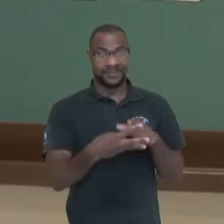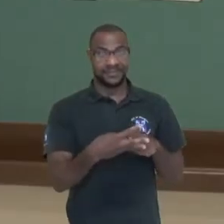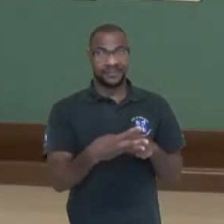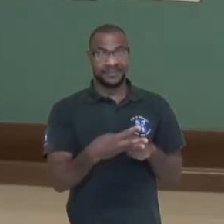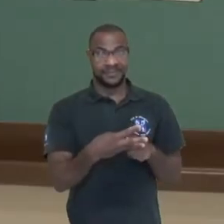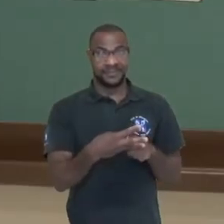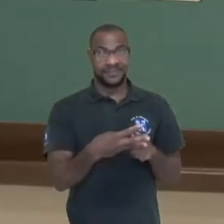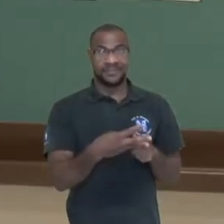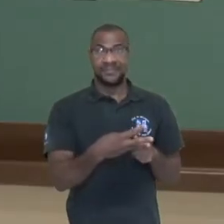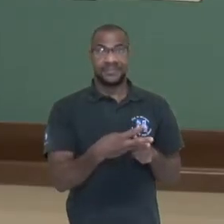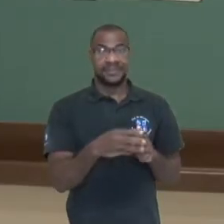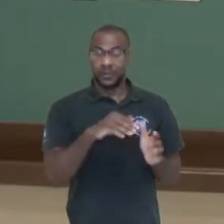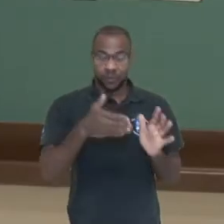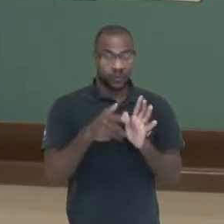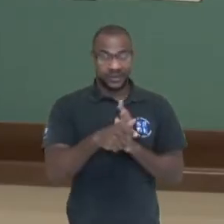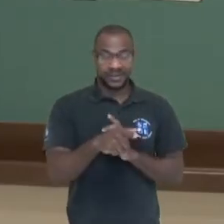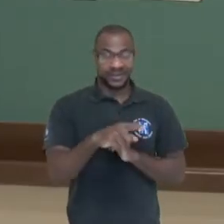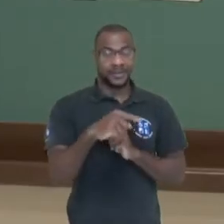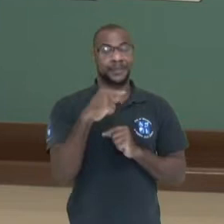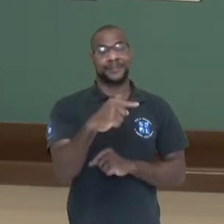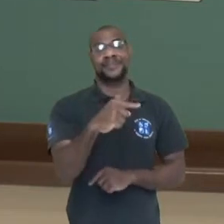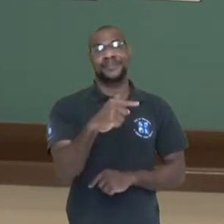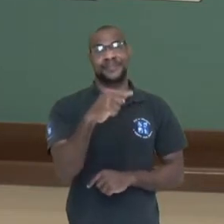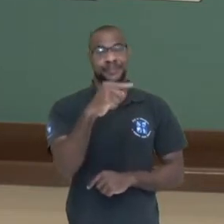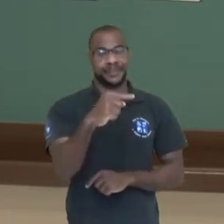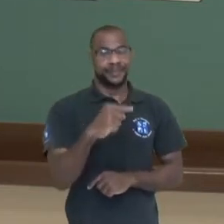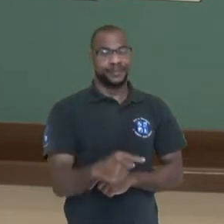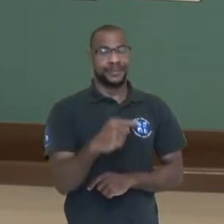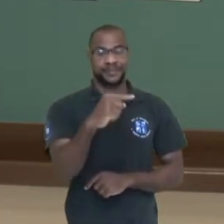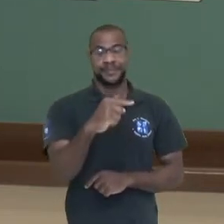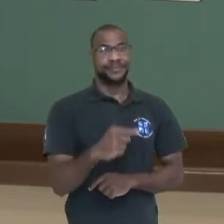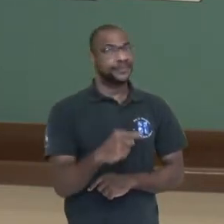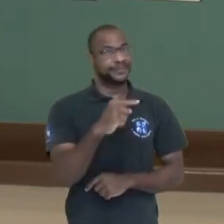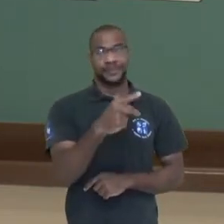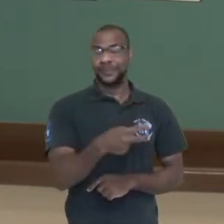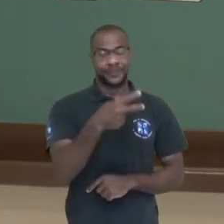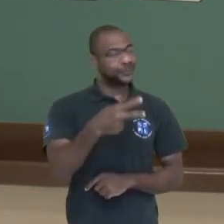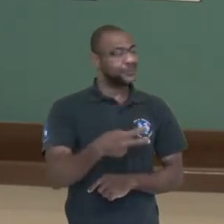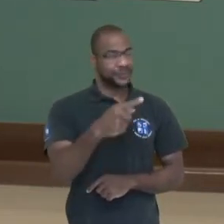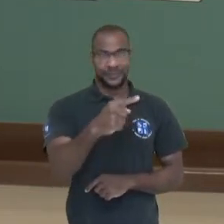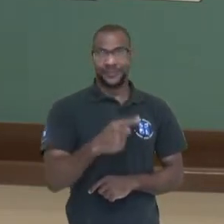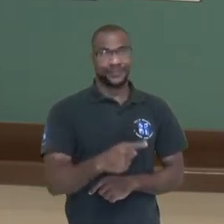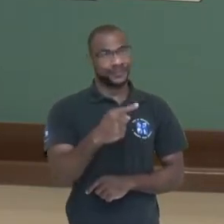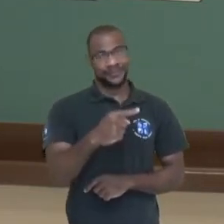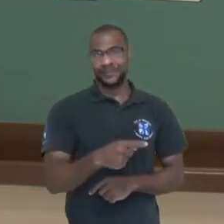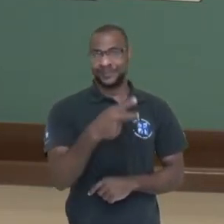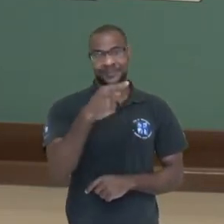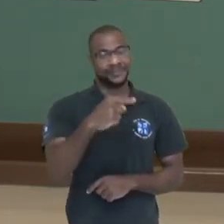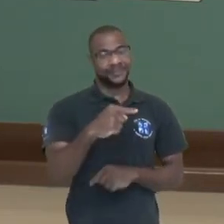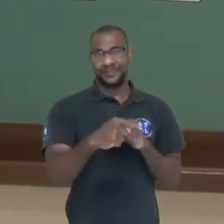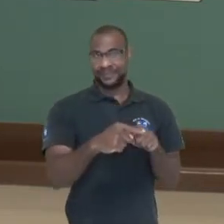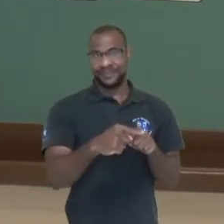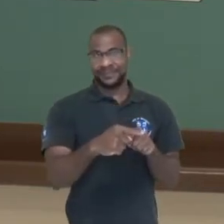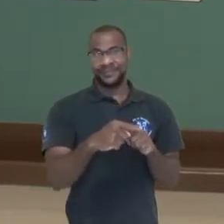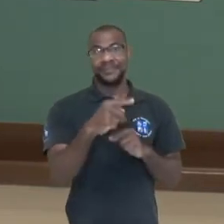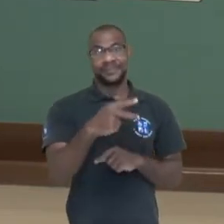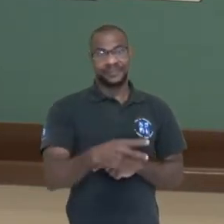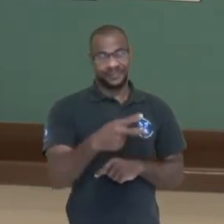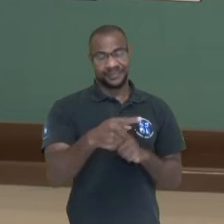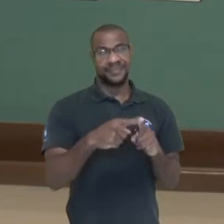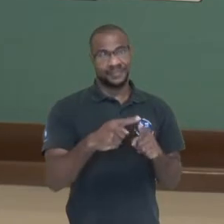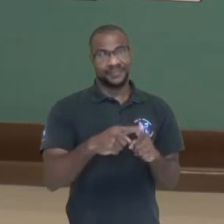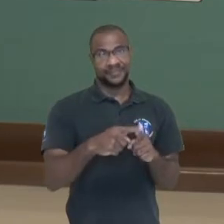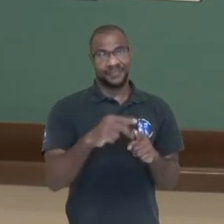galera é negativa. Tanto o x tá para a esquerda, o x, quanto o y que está para baixo. Todos